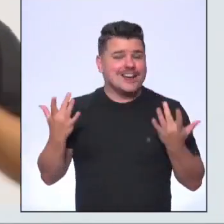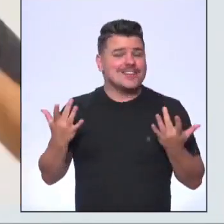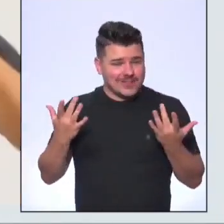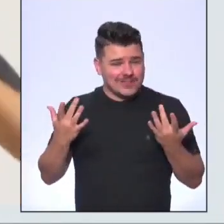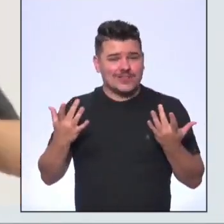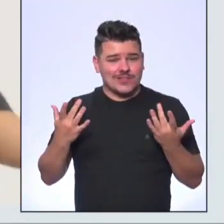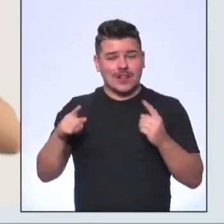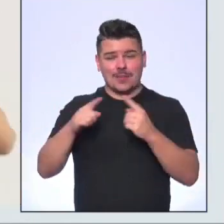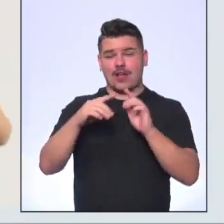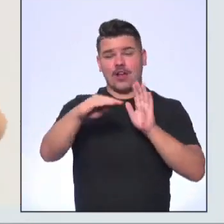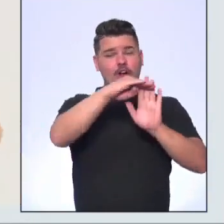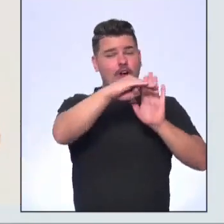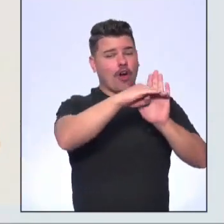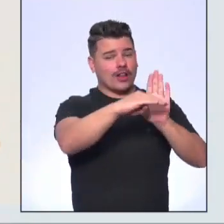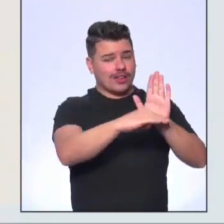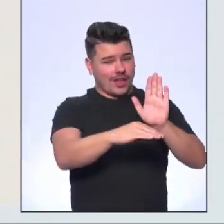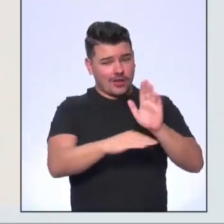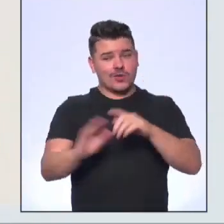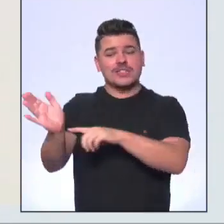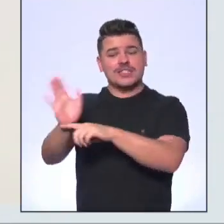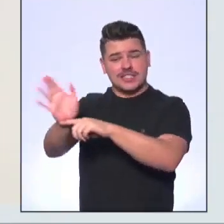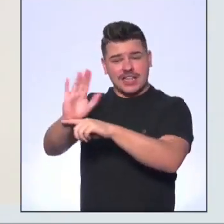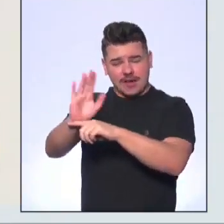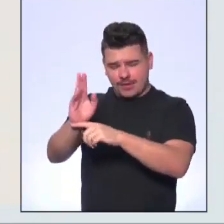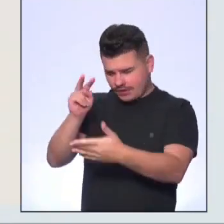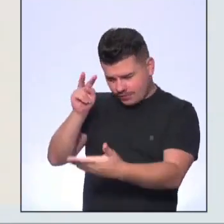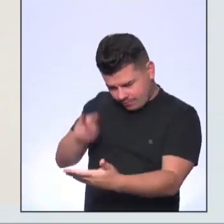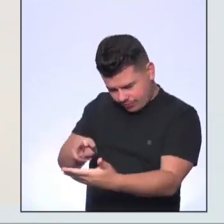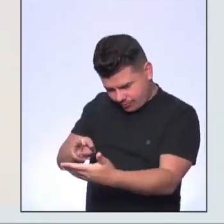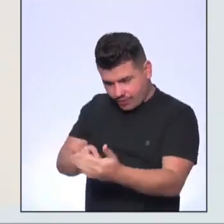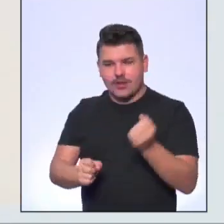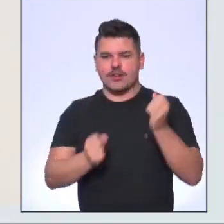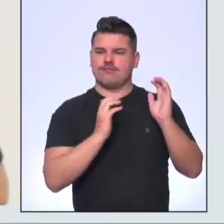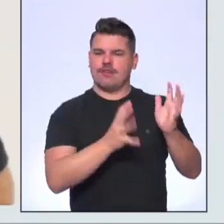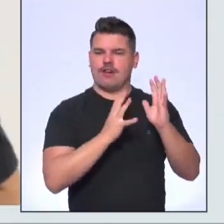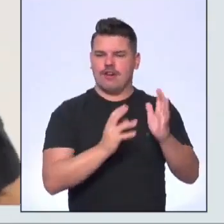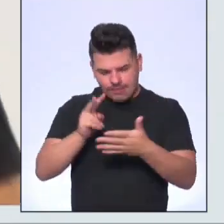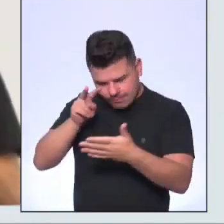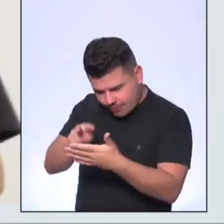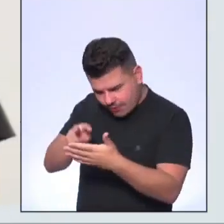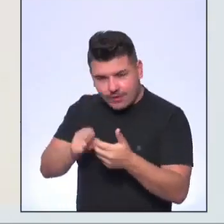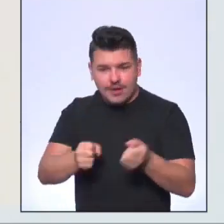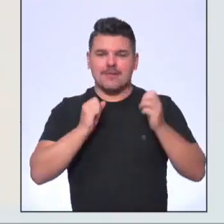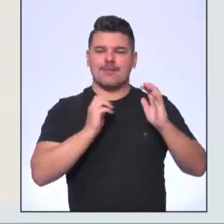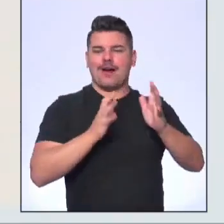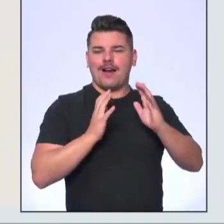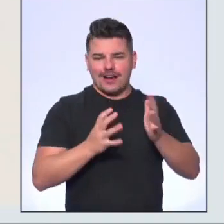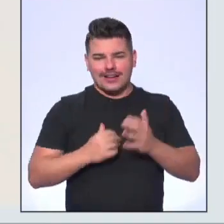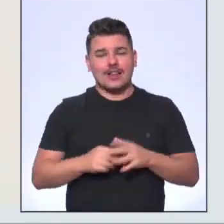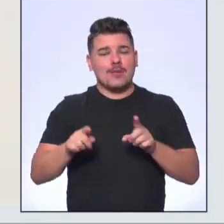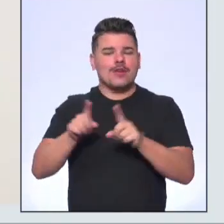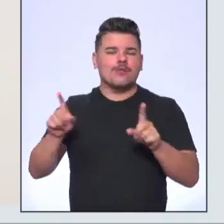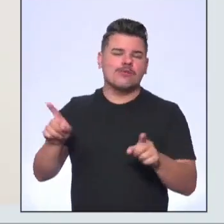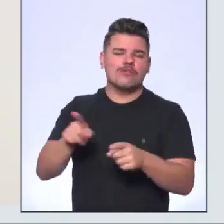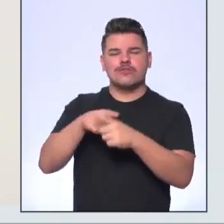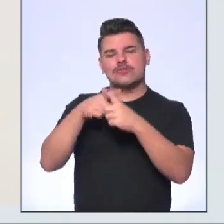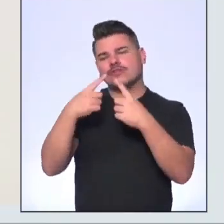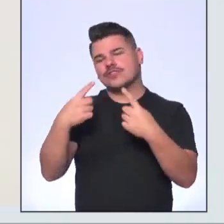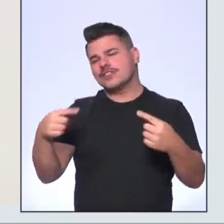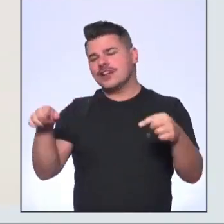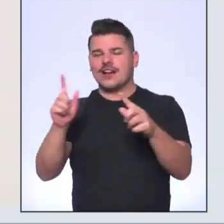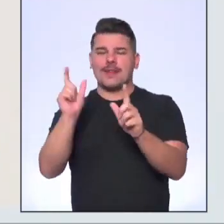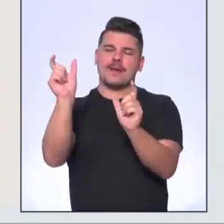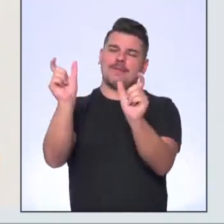um roteiro de cinema, porque eles partem de um texto, uma letra de música, tudo